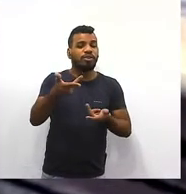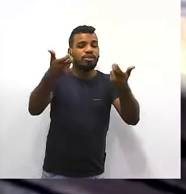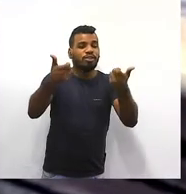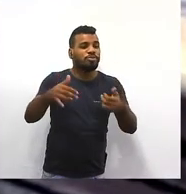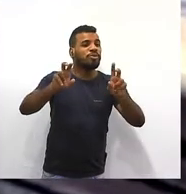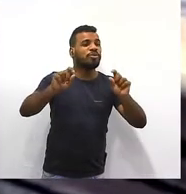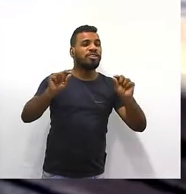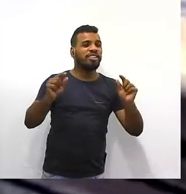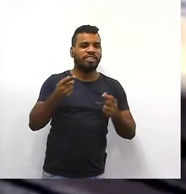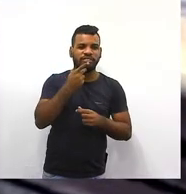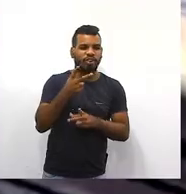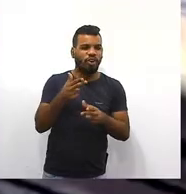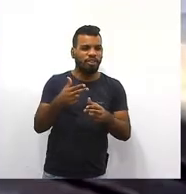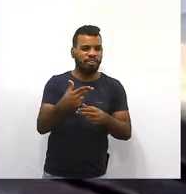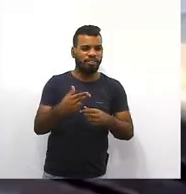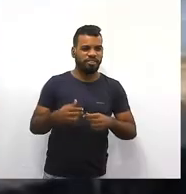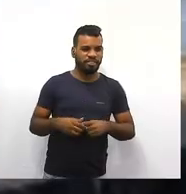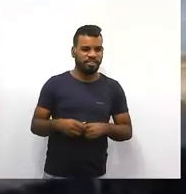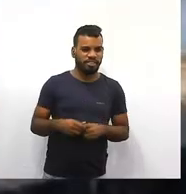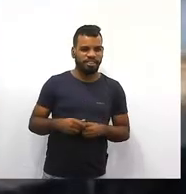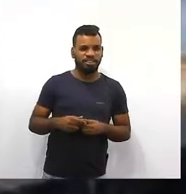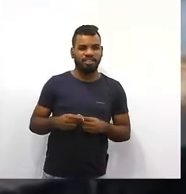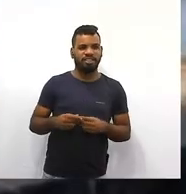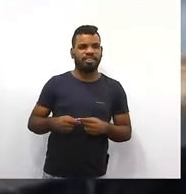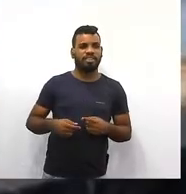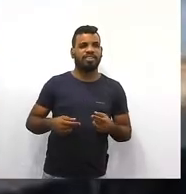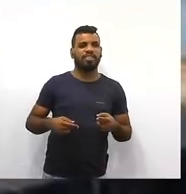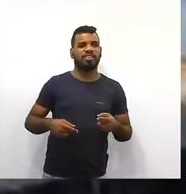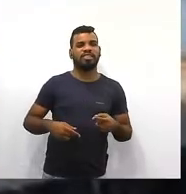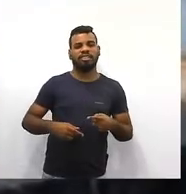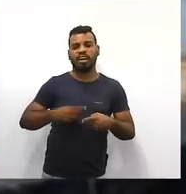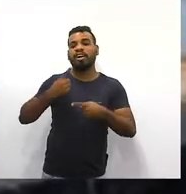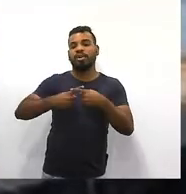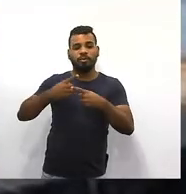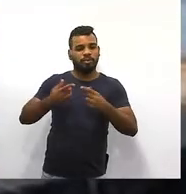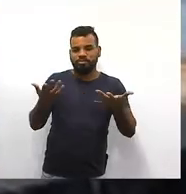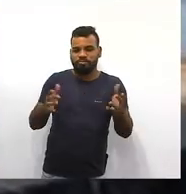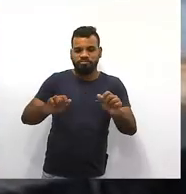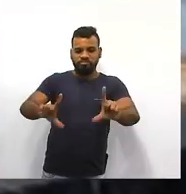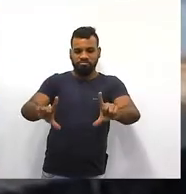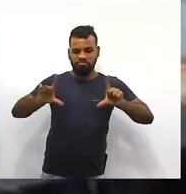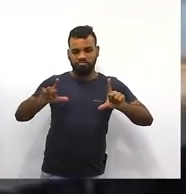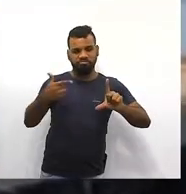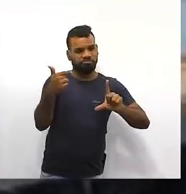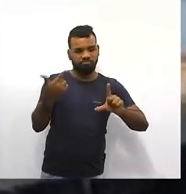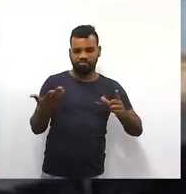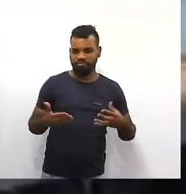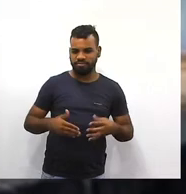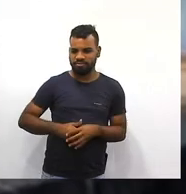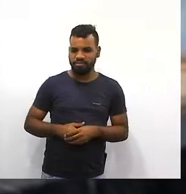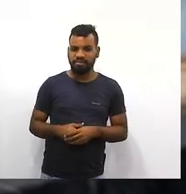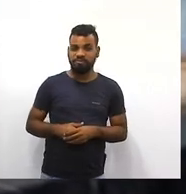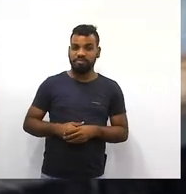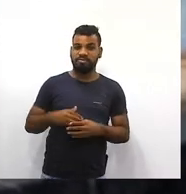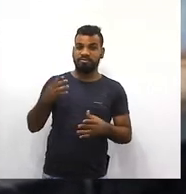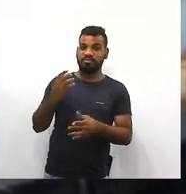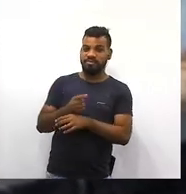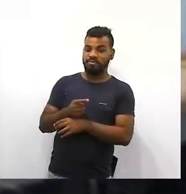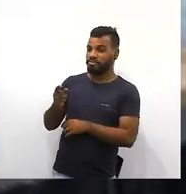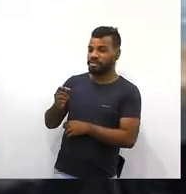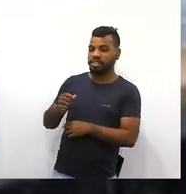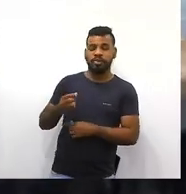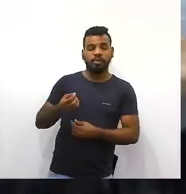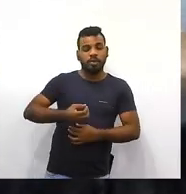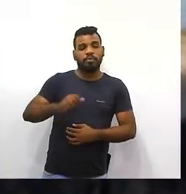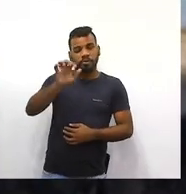uma moça, uma moça, né? Andando de caiaque pelo Rio Capivari. Veja que imagem bonita. Flagrante ao vivo aí pra vocês. Isso é imagem